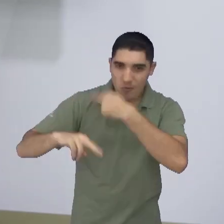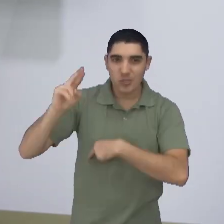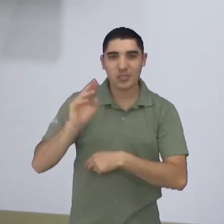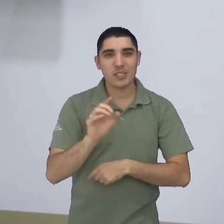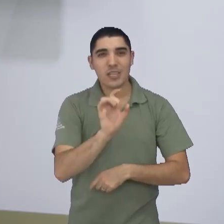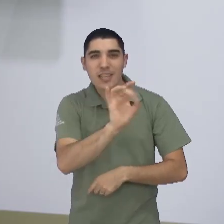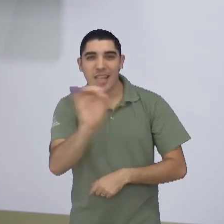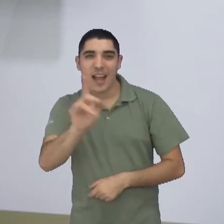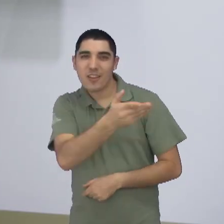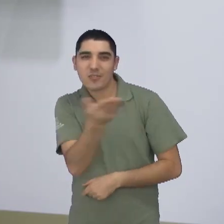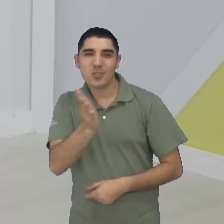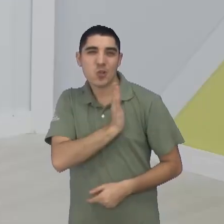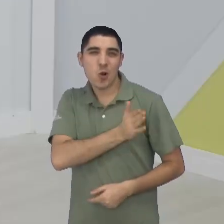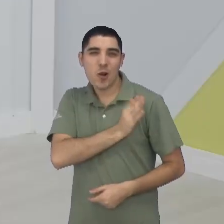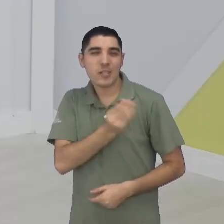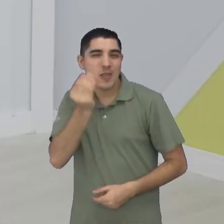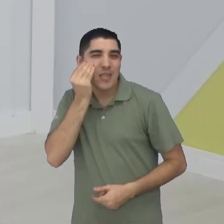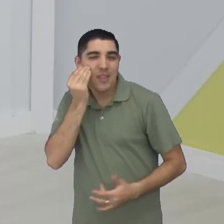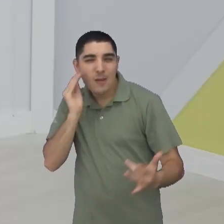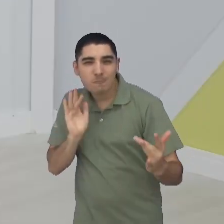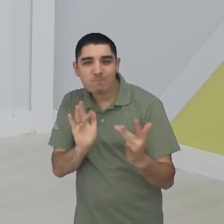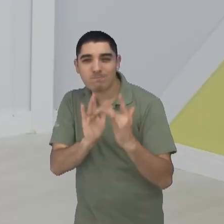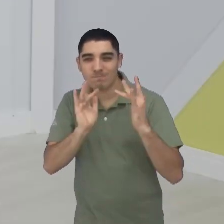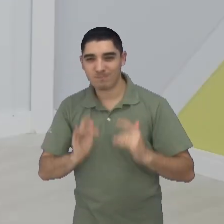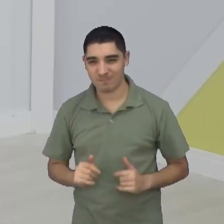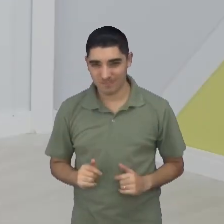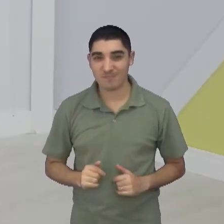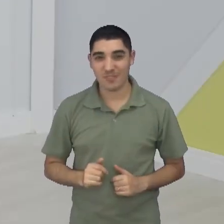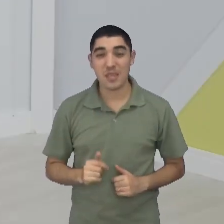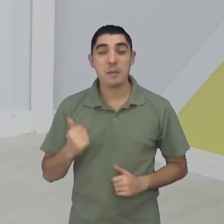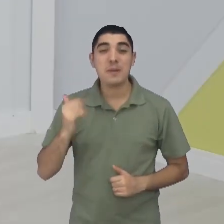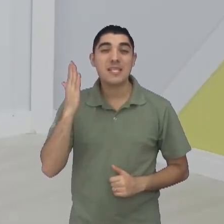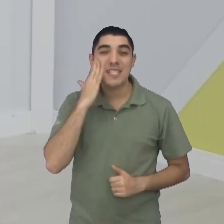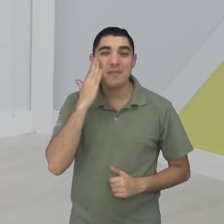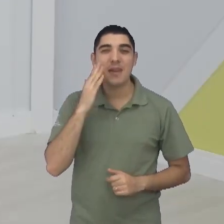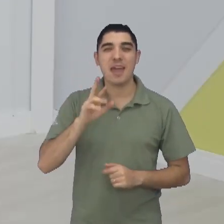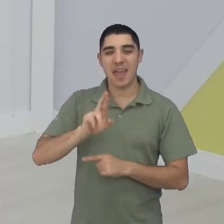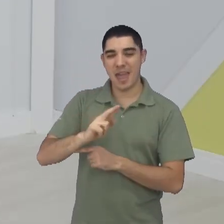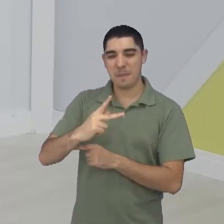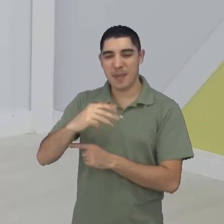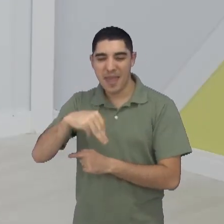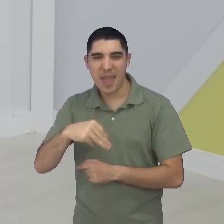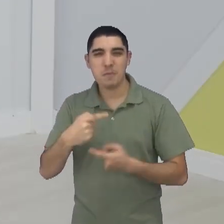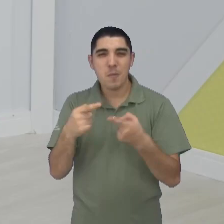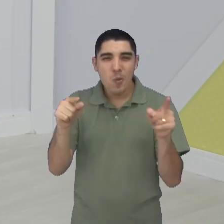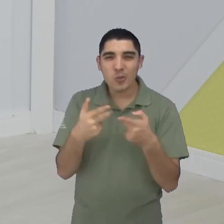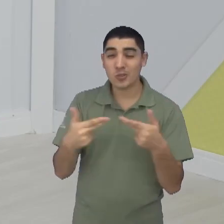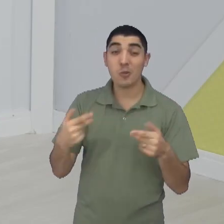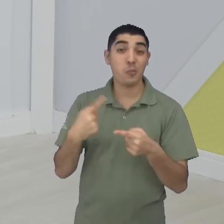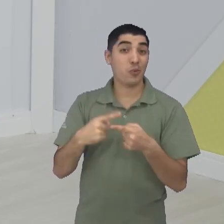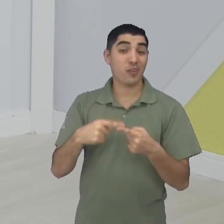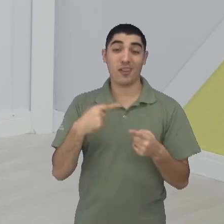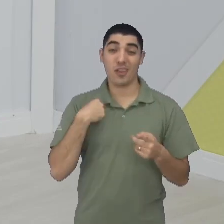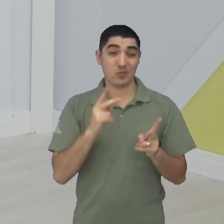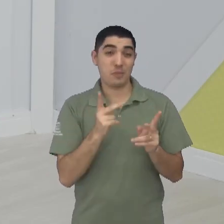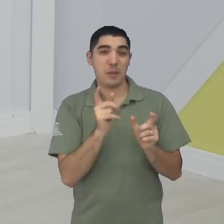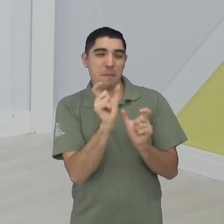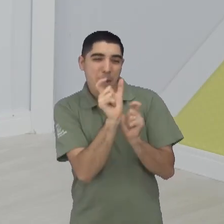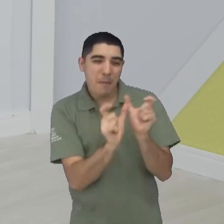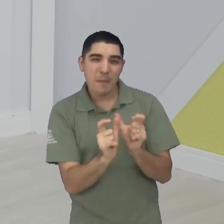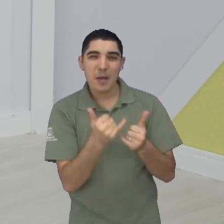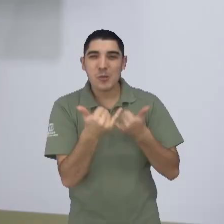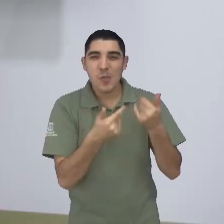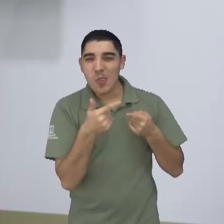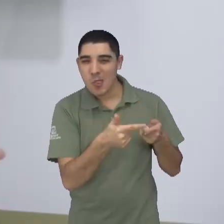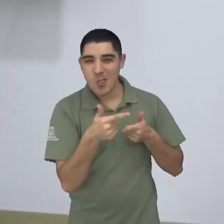nossos telespectadores, Bruno. Eu preciso achar mais coisas sobre o RPM e o Paulo Ricardo para fazer trocadilho, porque o meu já está acabando, o repertório já está acabando.